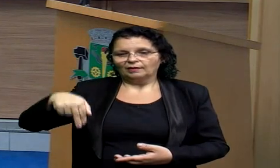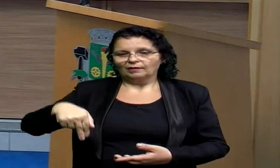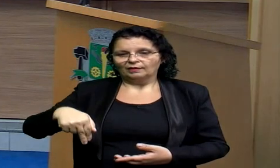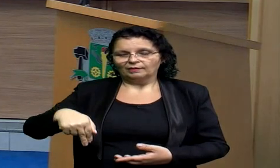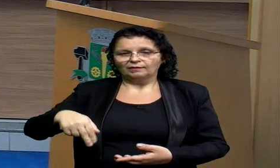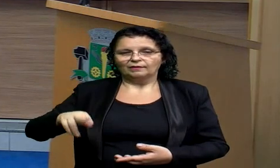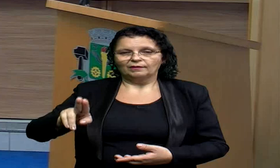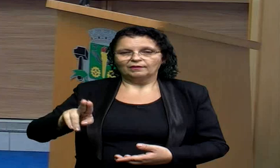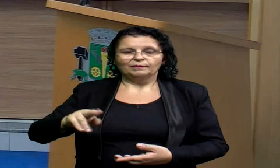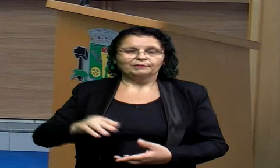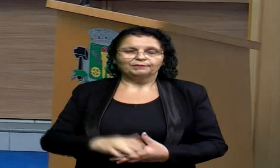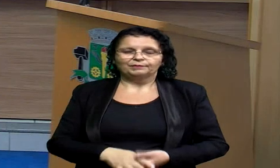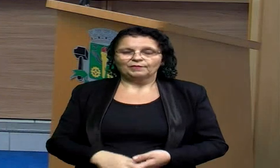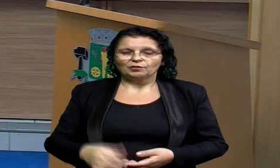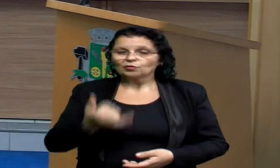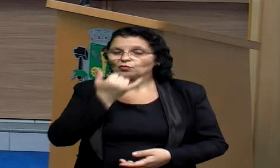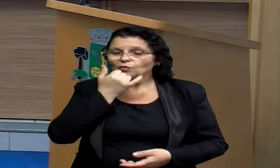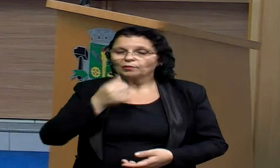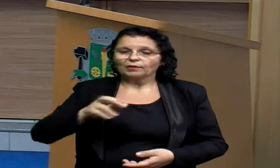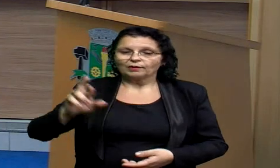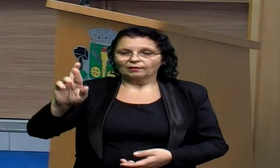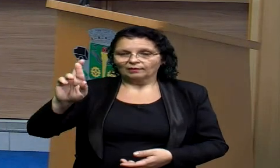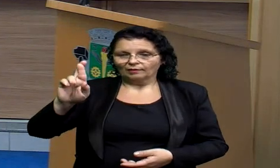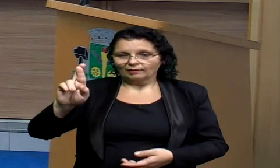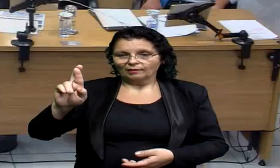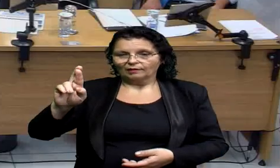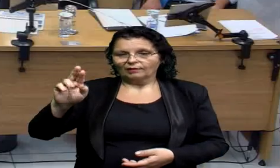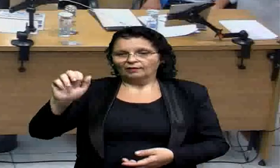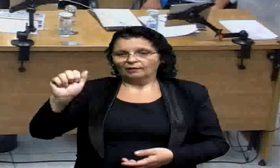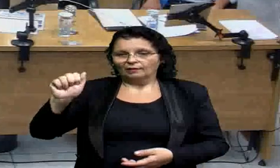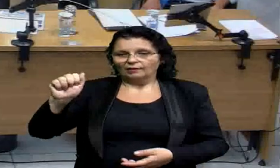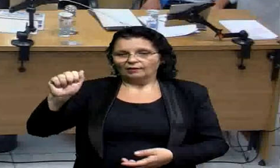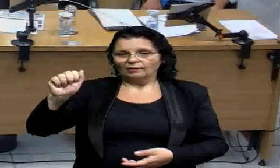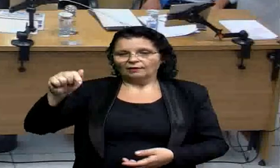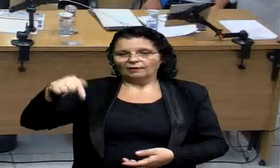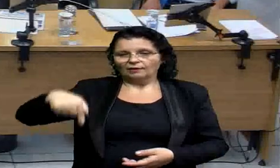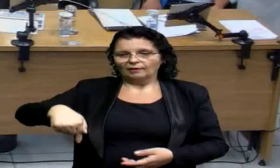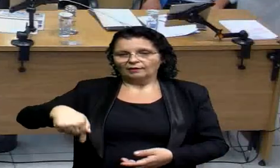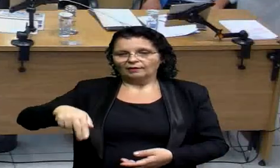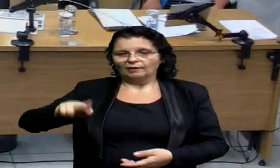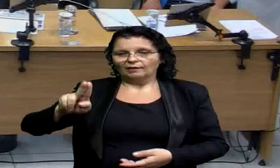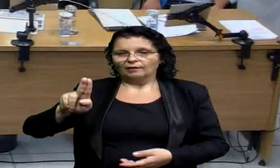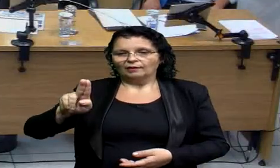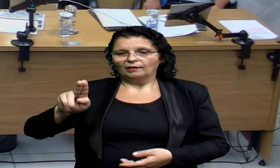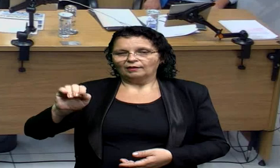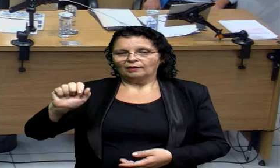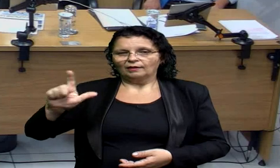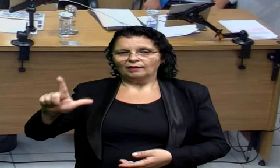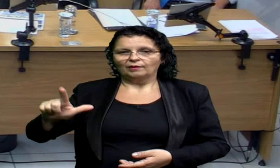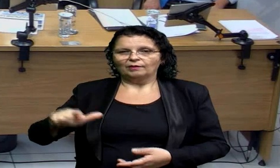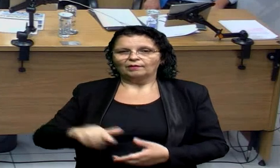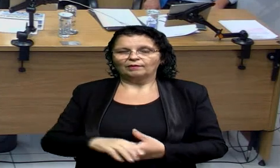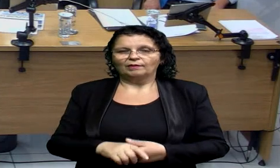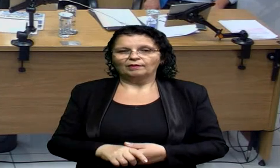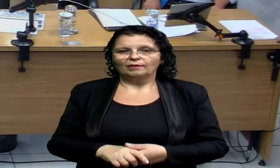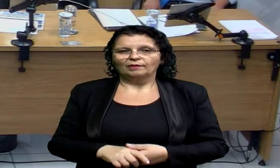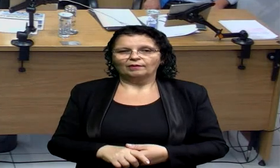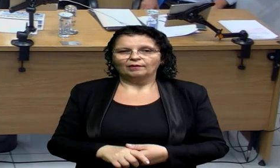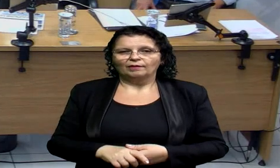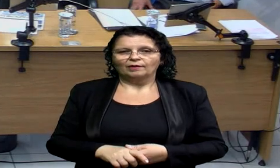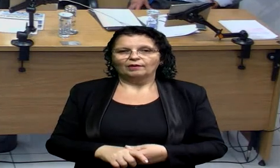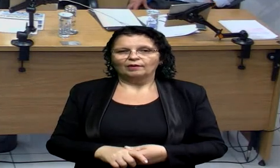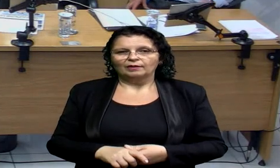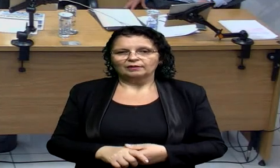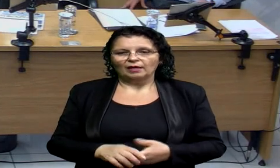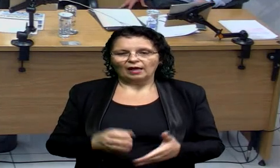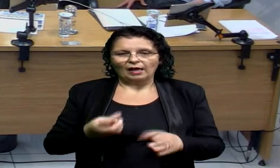aua e o meu amigo careca preto o único cara que tem WhatsApp na língua é o único